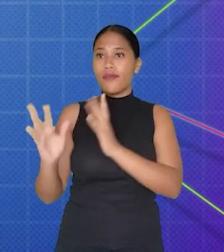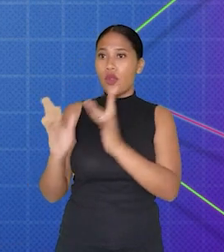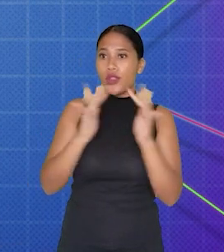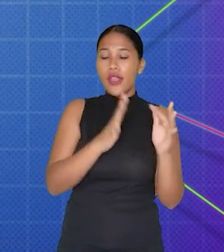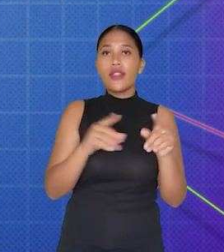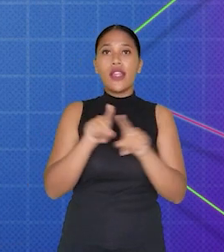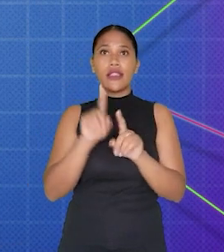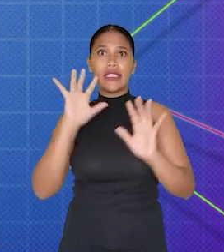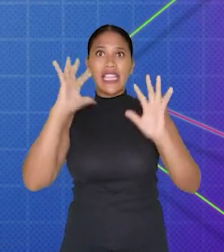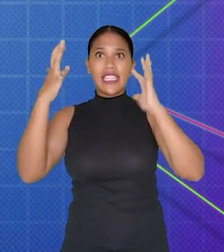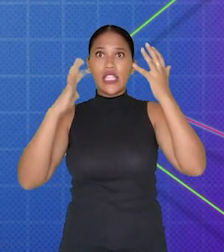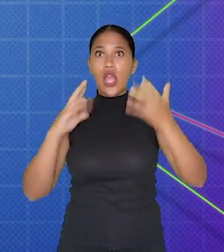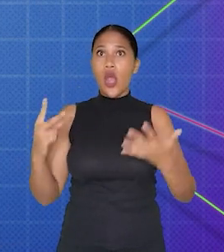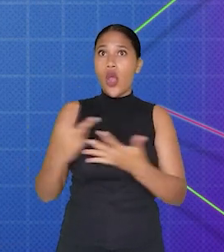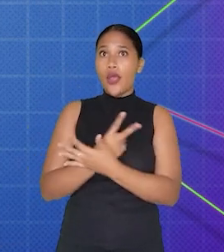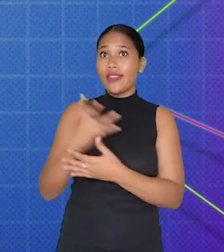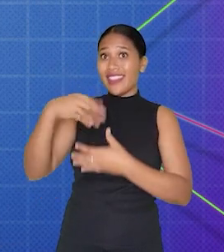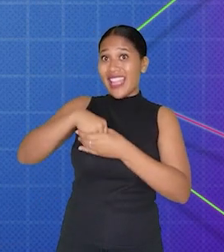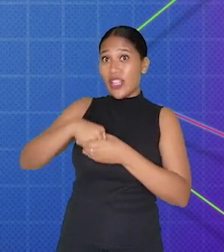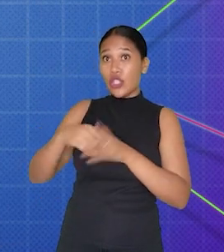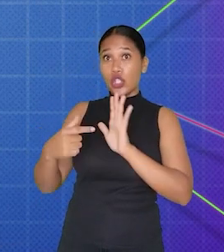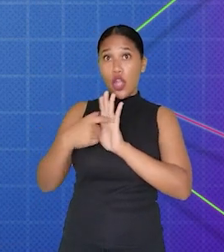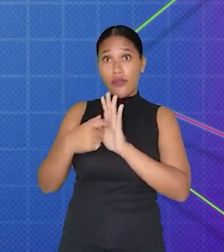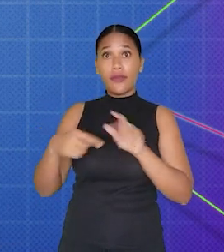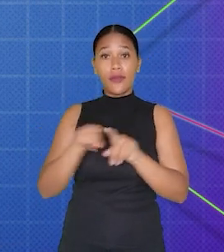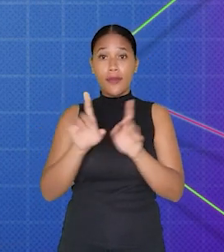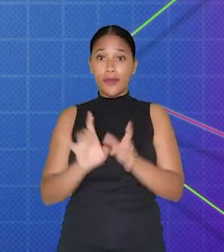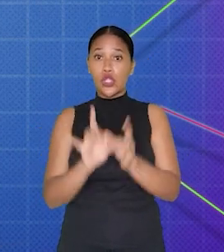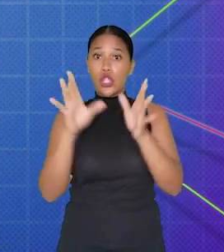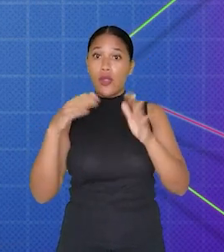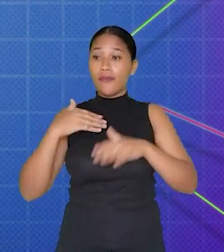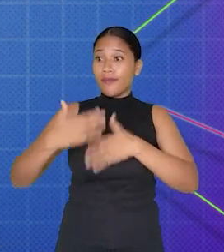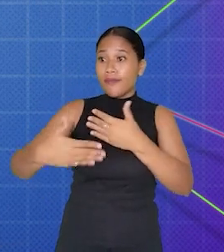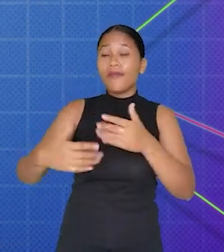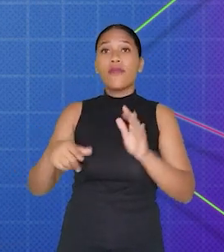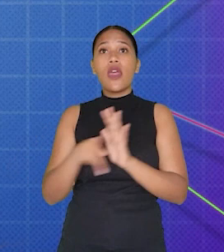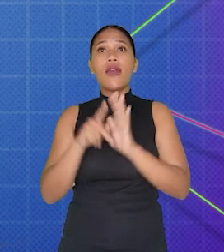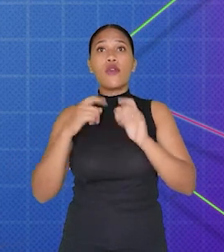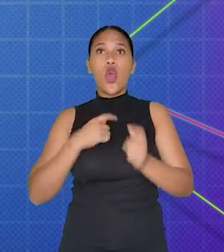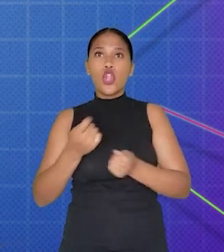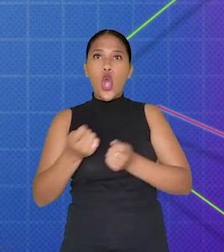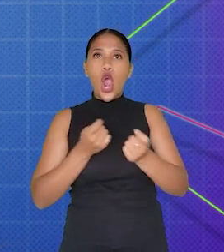visual de frequência de processos e decisões que ocorrem dentro do software, permitindo que os